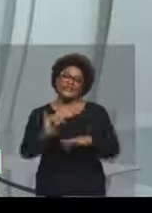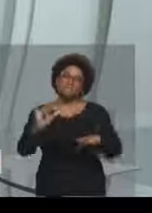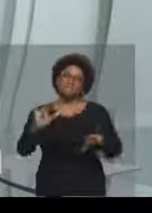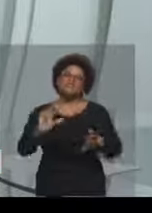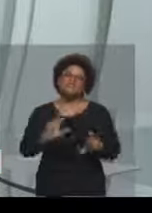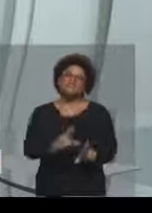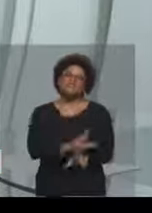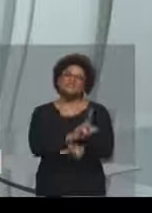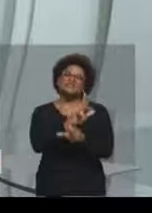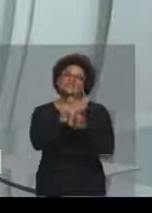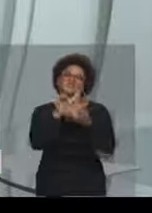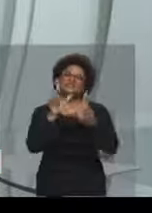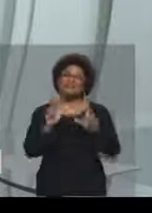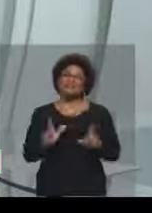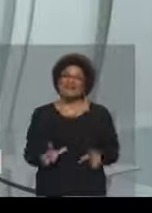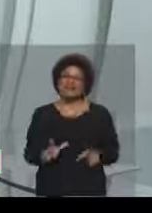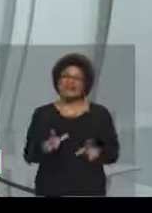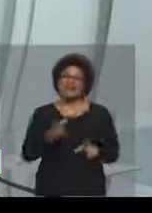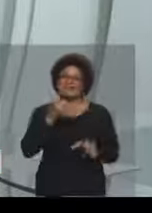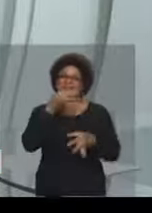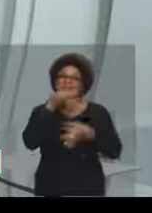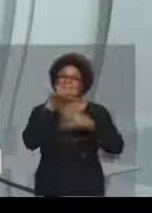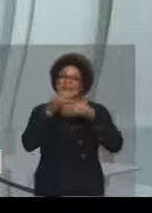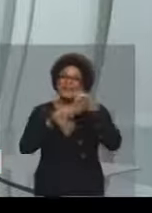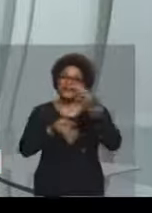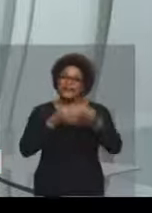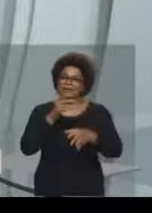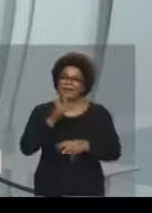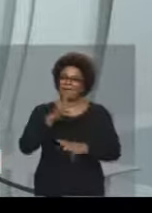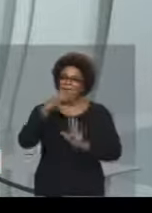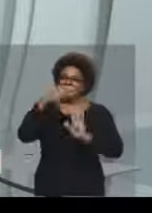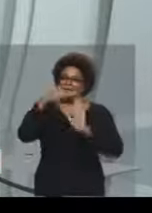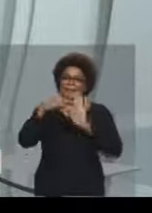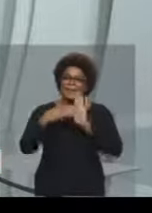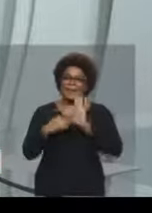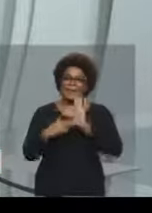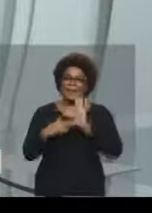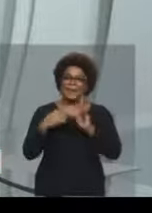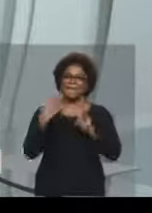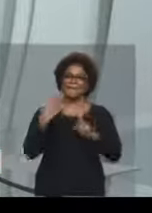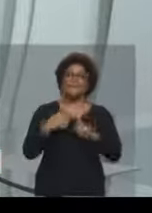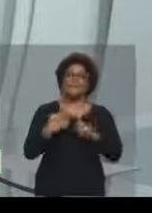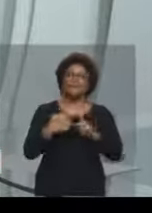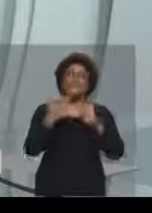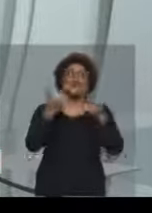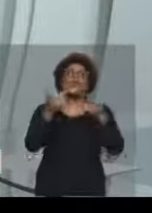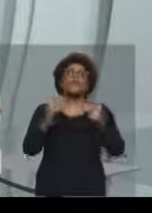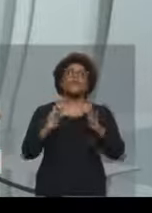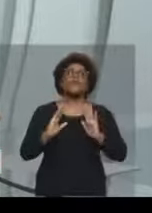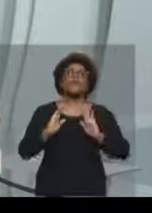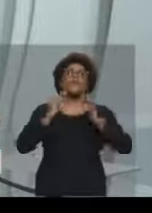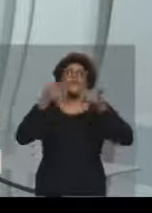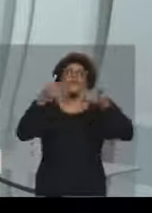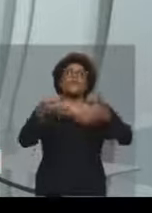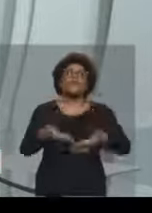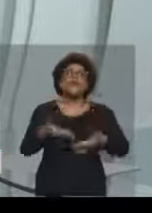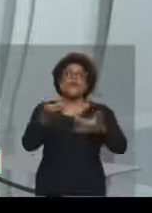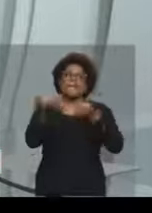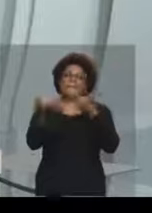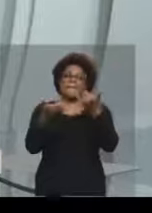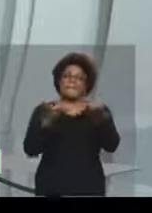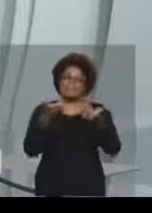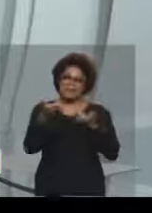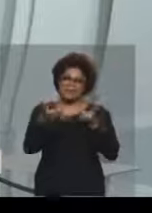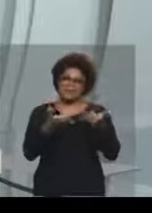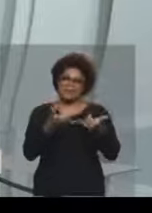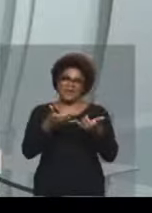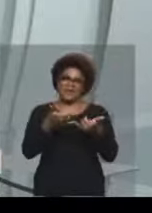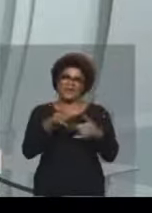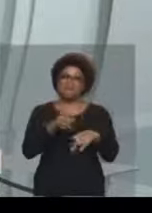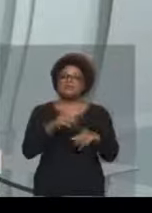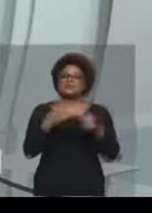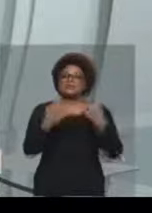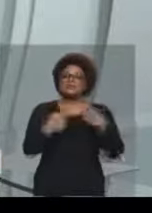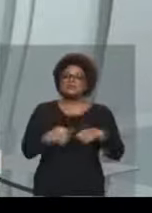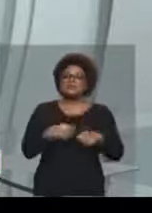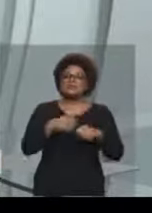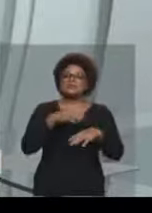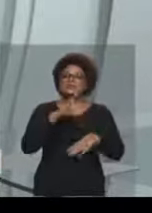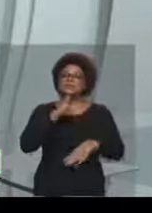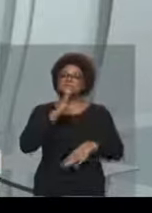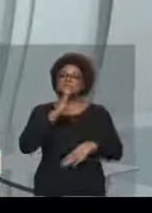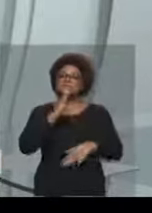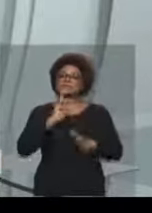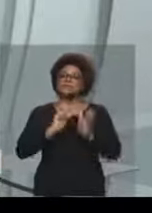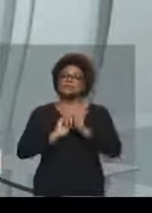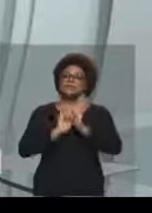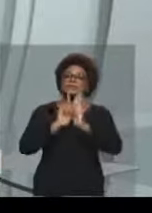uma crítica, ele não está voltado para a informação. Então, conhecendo a estrutura do gênero, também vai nos,